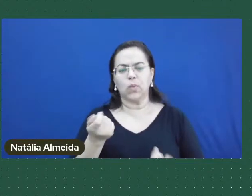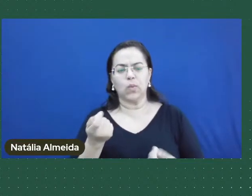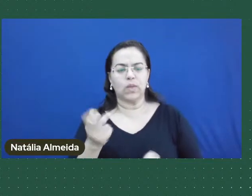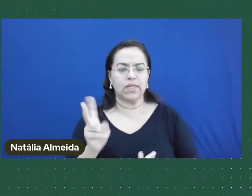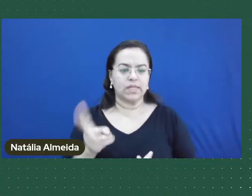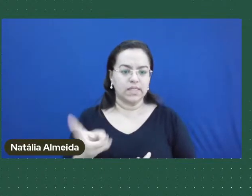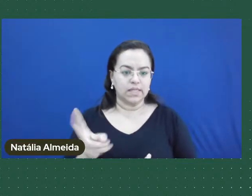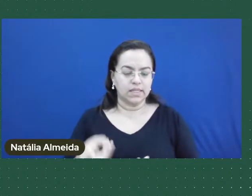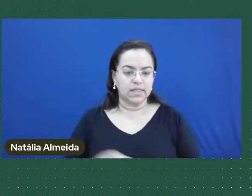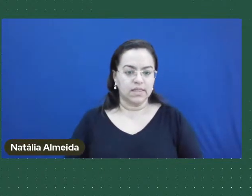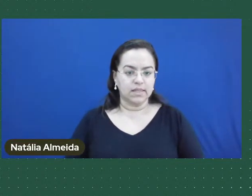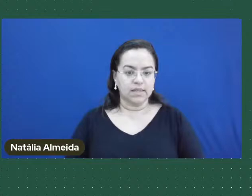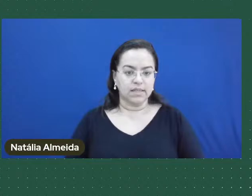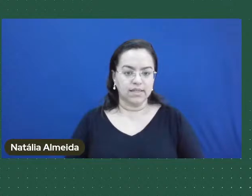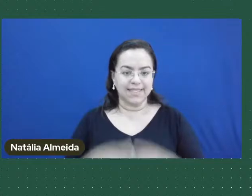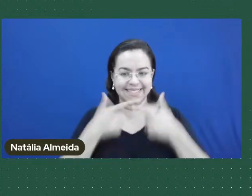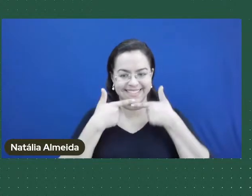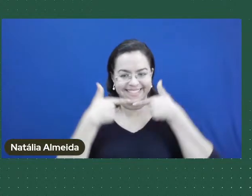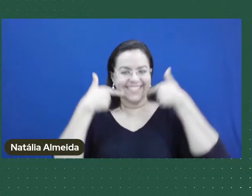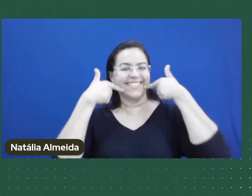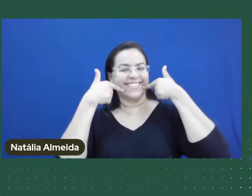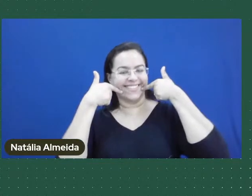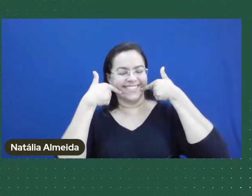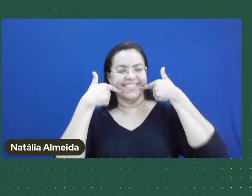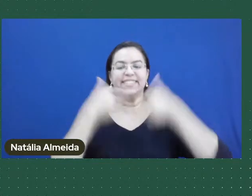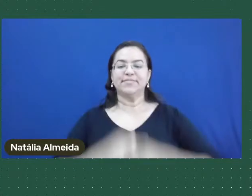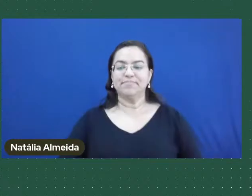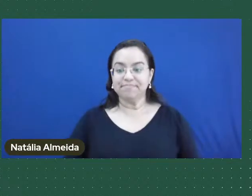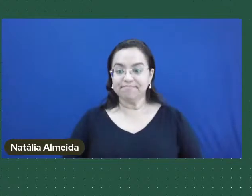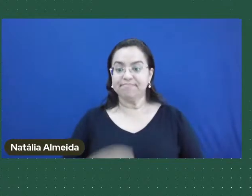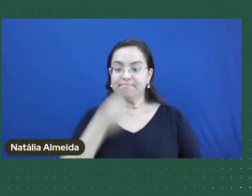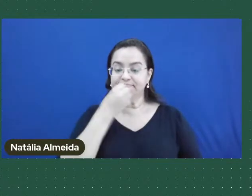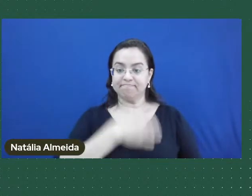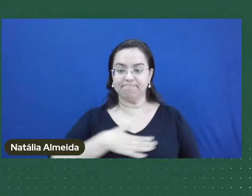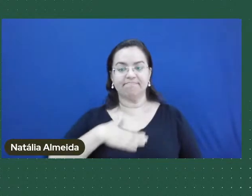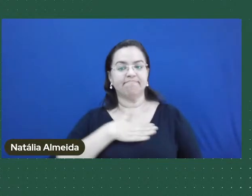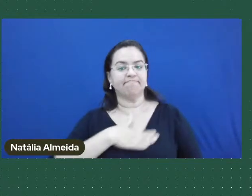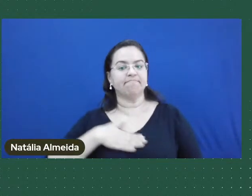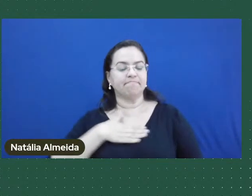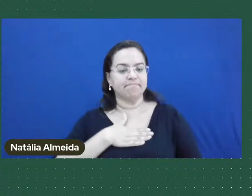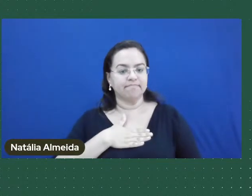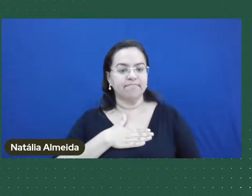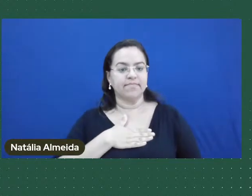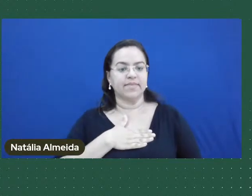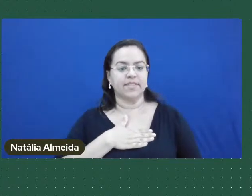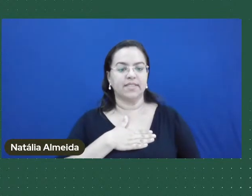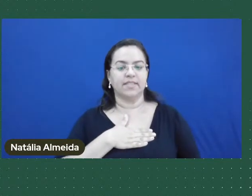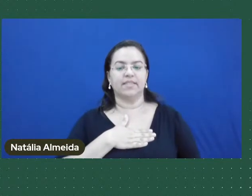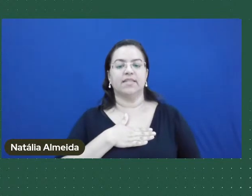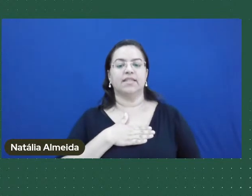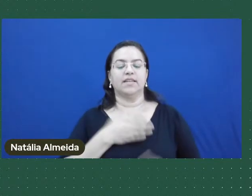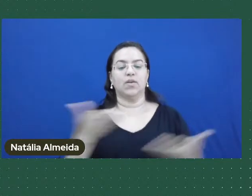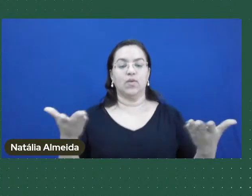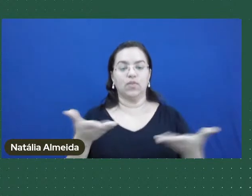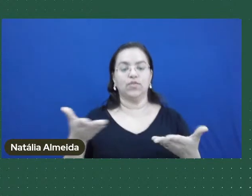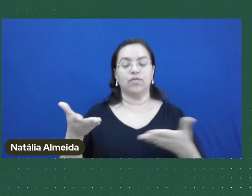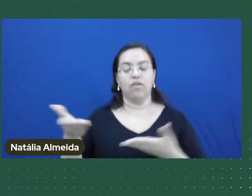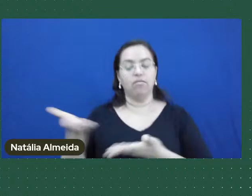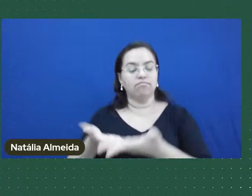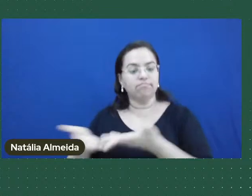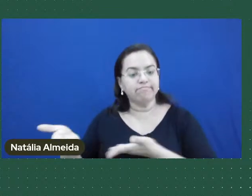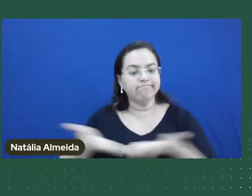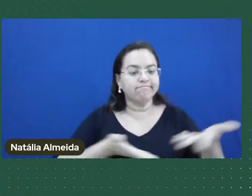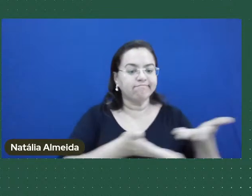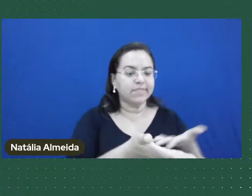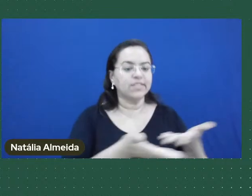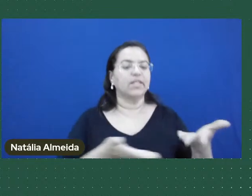largo. Então, é com uma grande honra que eu vou mediar as falas nessa